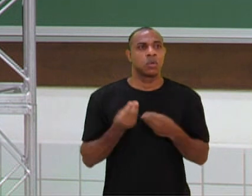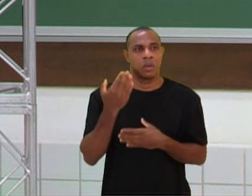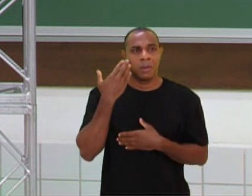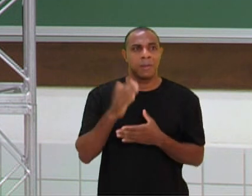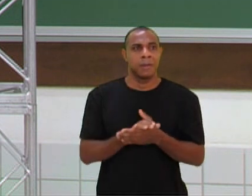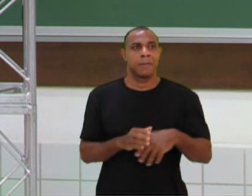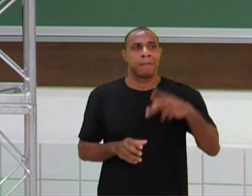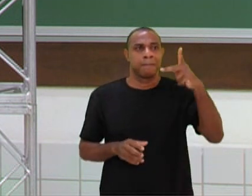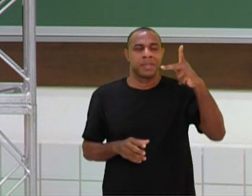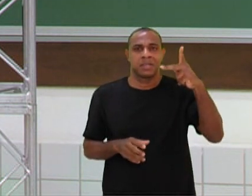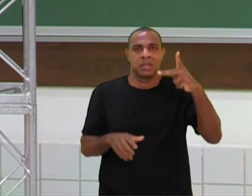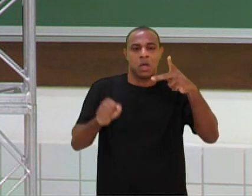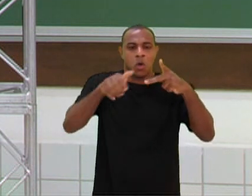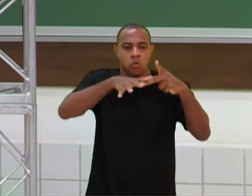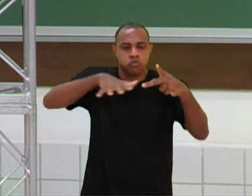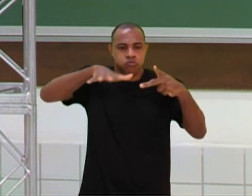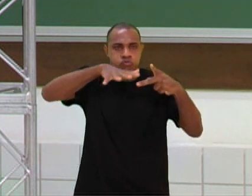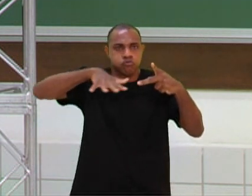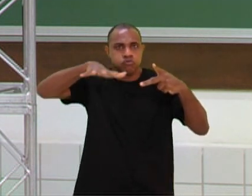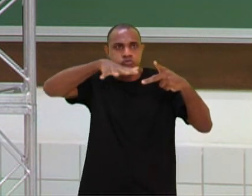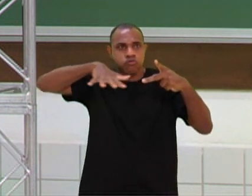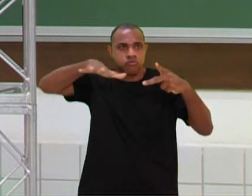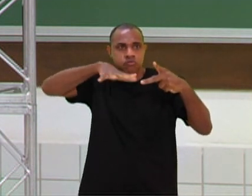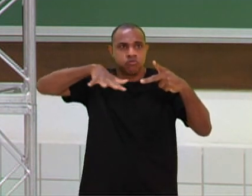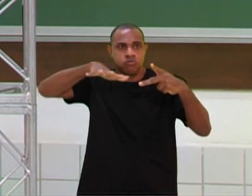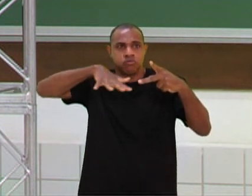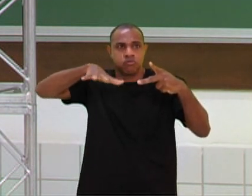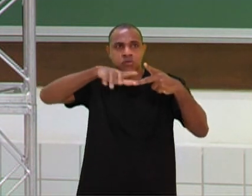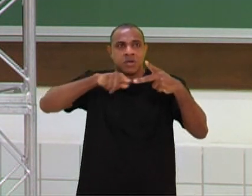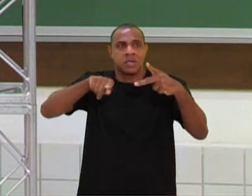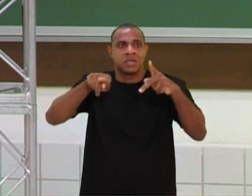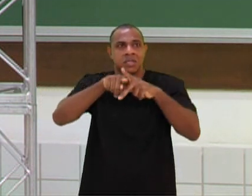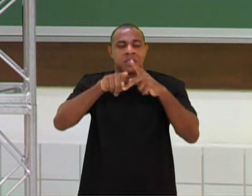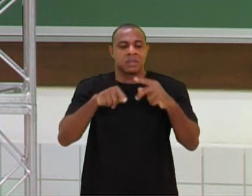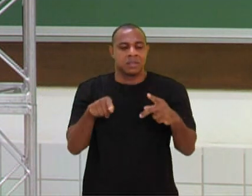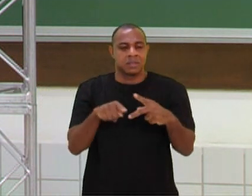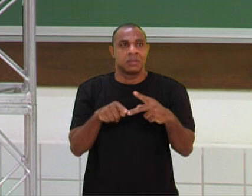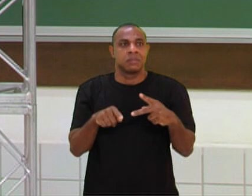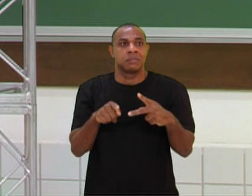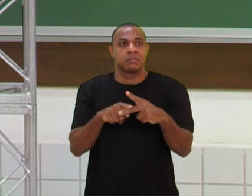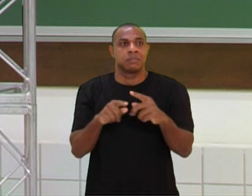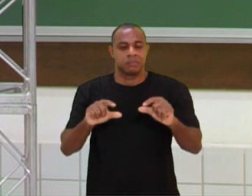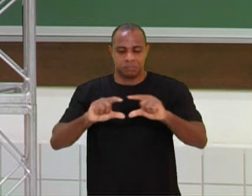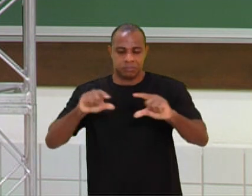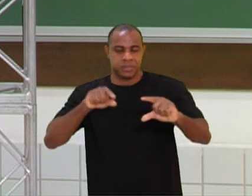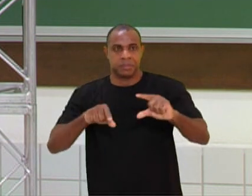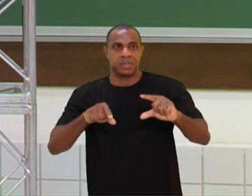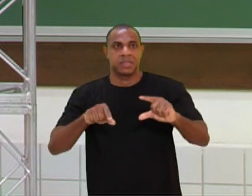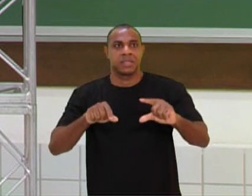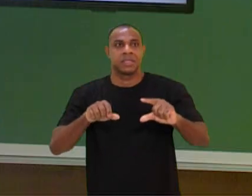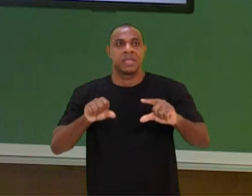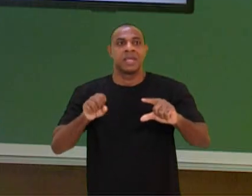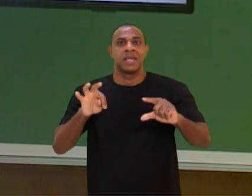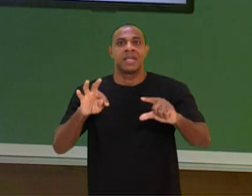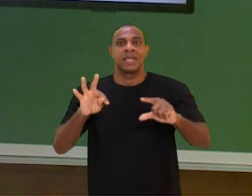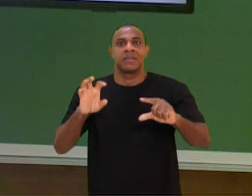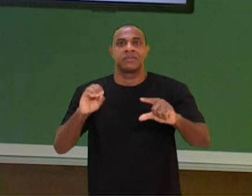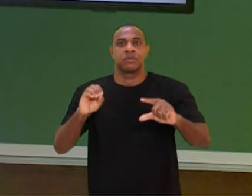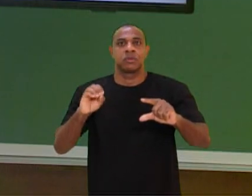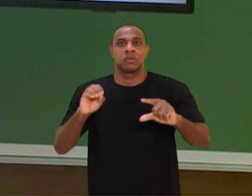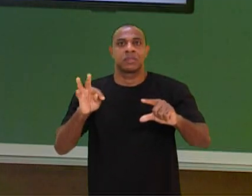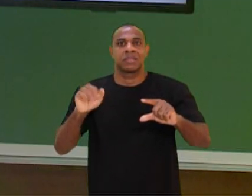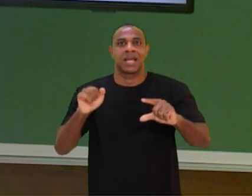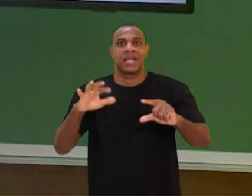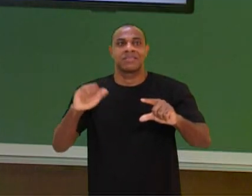a pressão atmosférica, certo? E aqui você tem mais a pressão hidrostática, que é dada pela densidade, a gravidade, e também